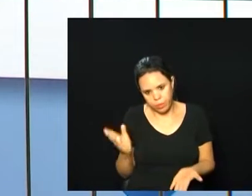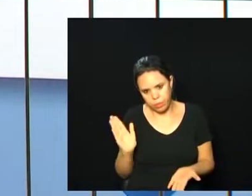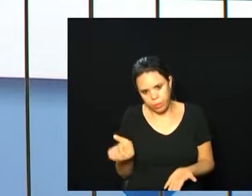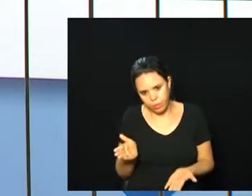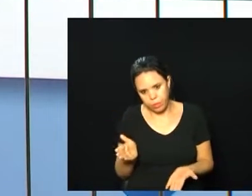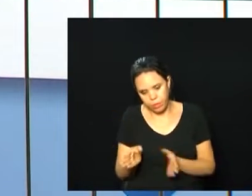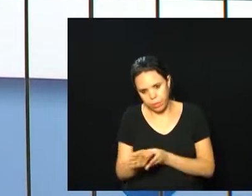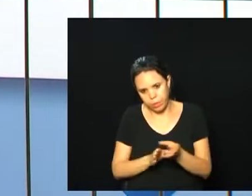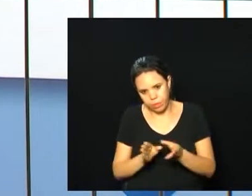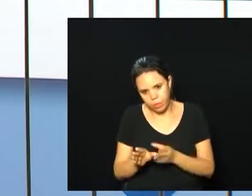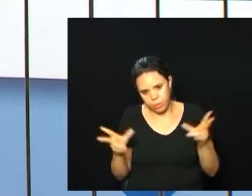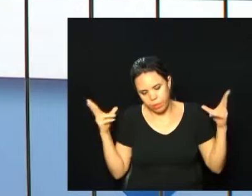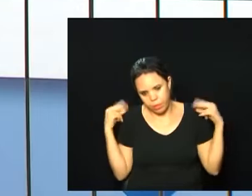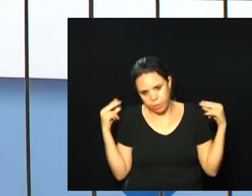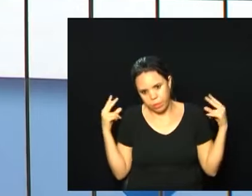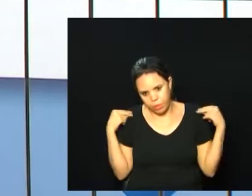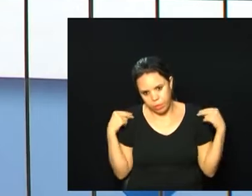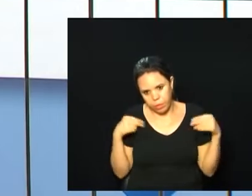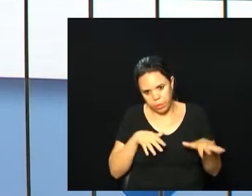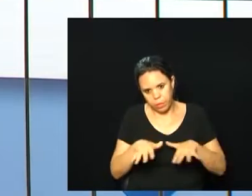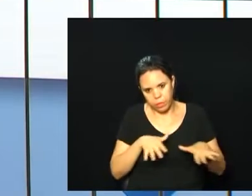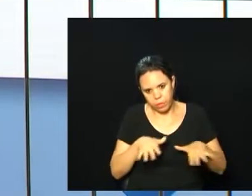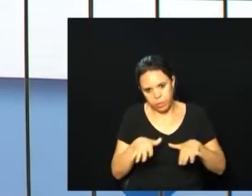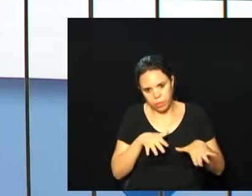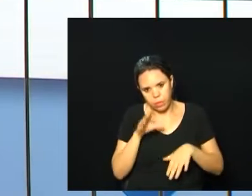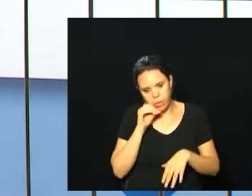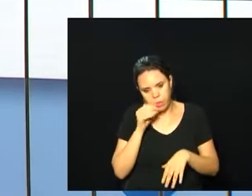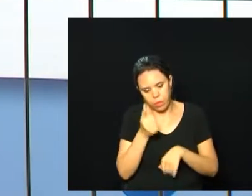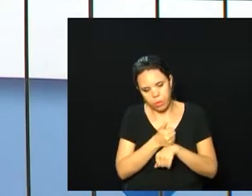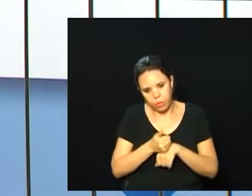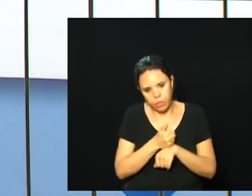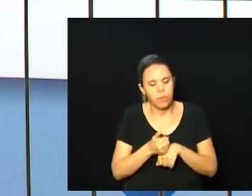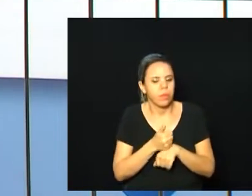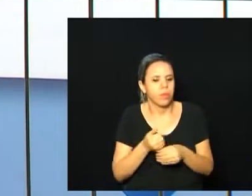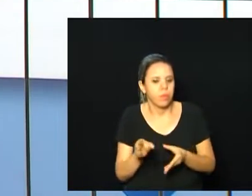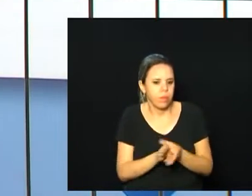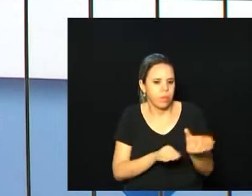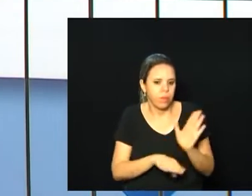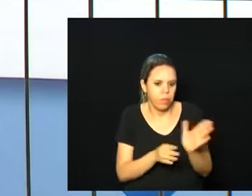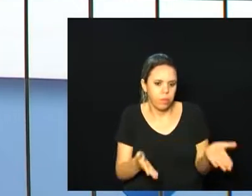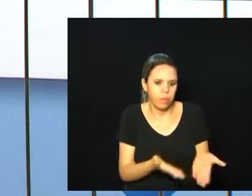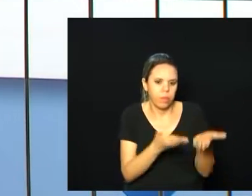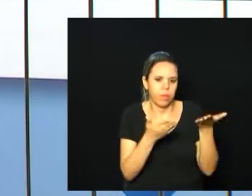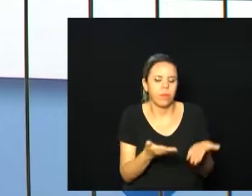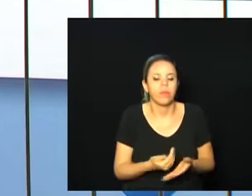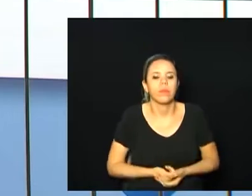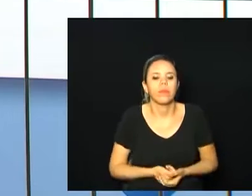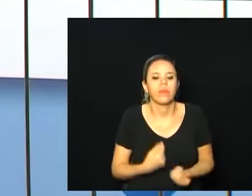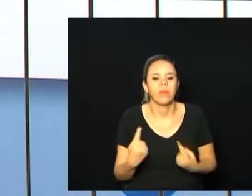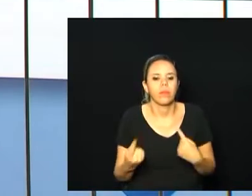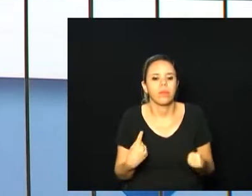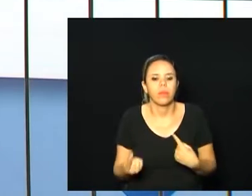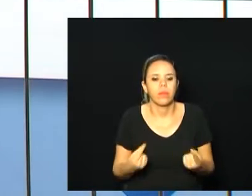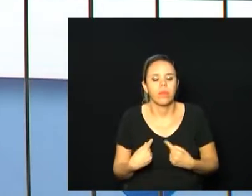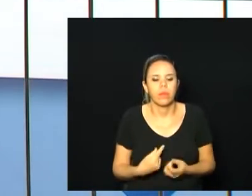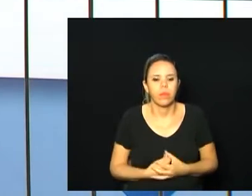Para orientar os motoristas, agentes de mobilidade urbana estão ali para dar essa orientação. Olha, então a via vai passar a